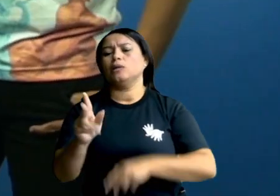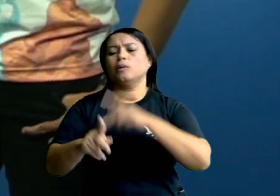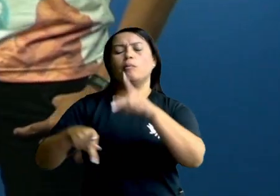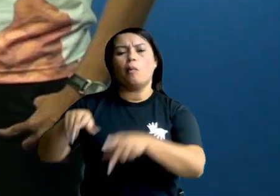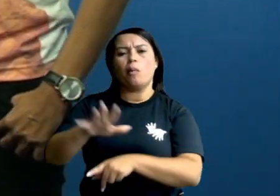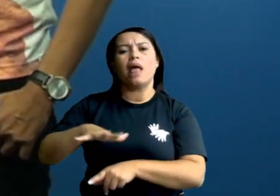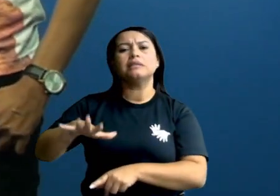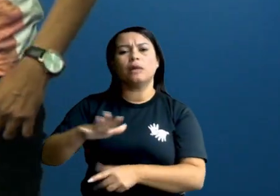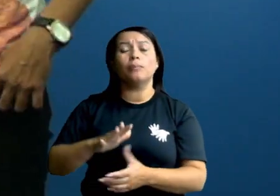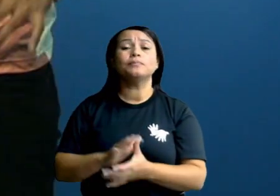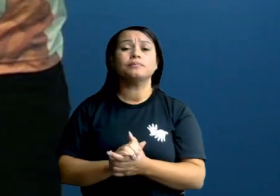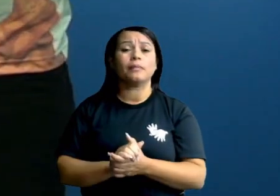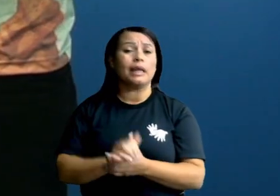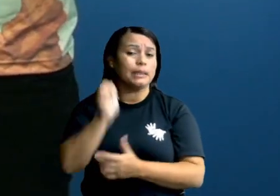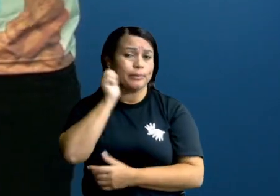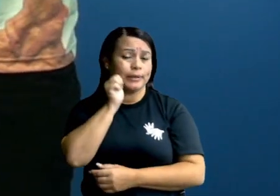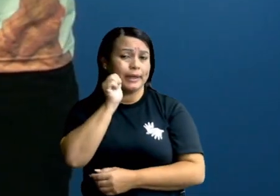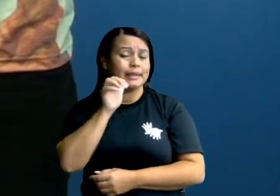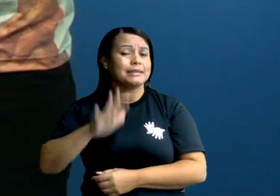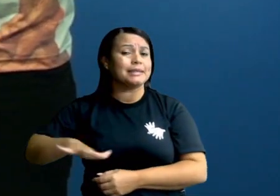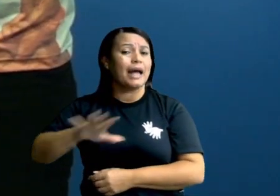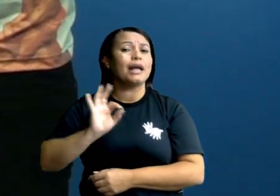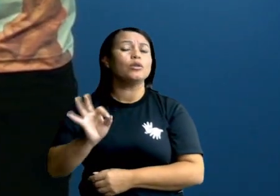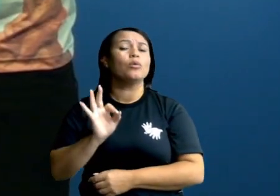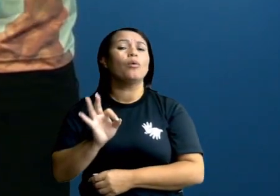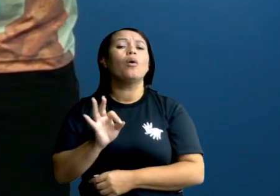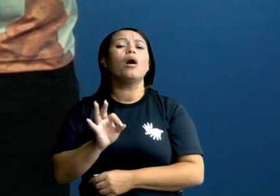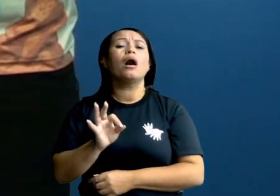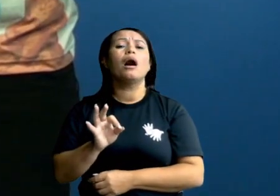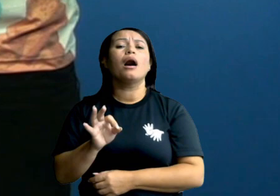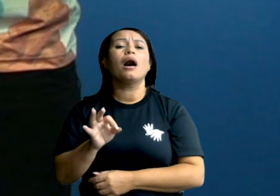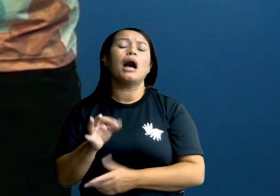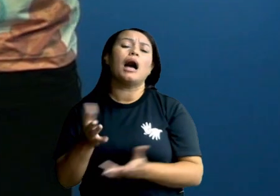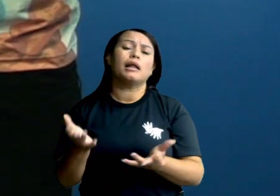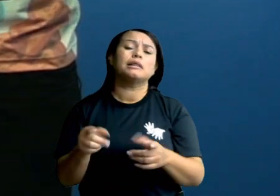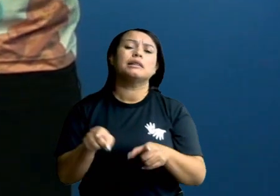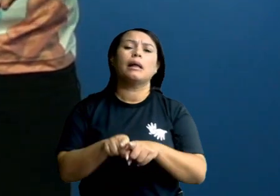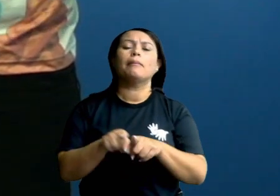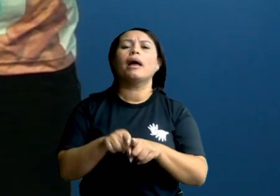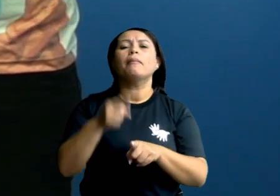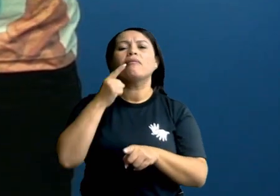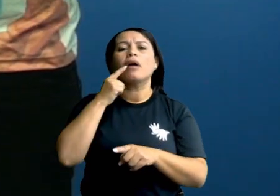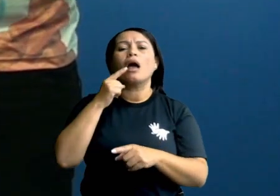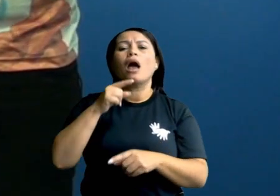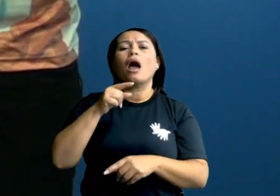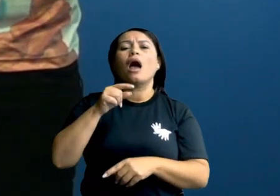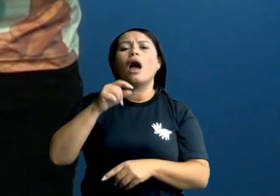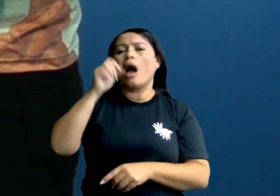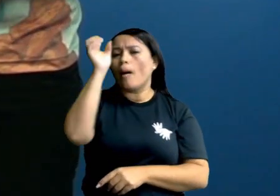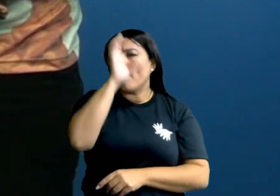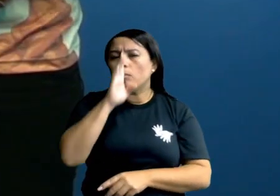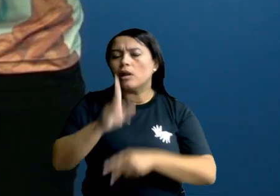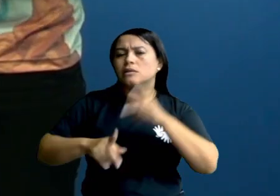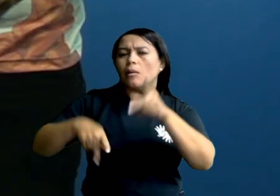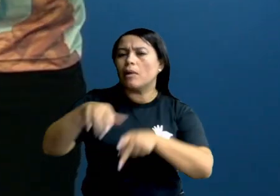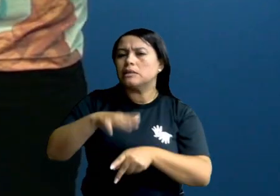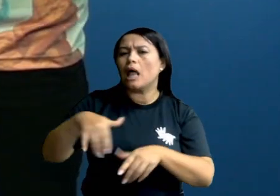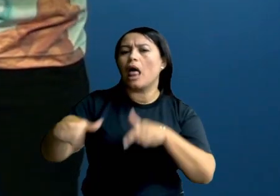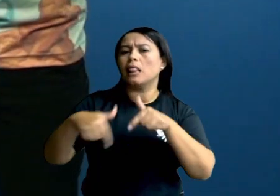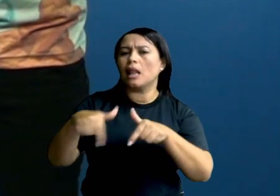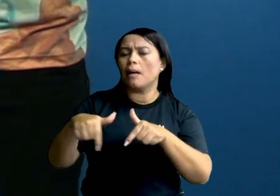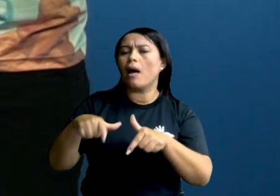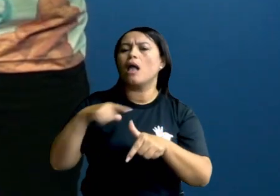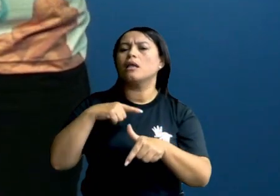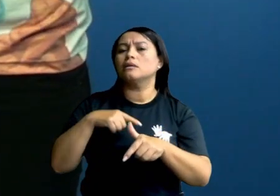população, né, feminina. Então, da população brasileira que trabalha, que está desenvolvendo algum tipo de atividade remunerada